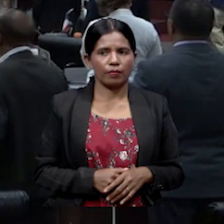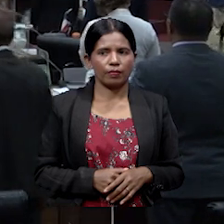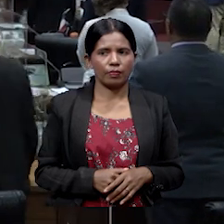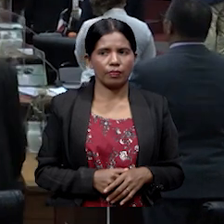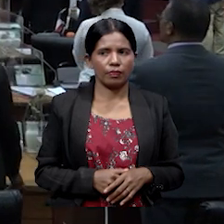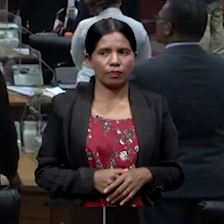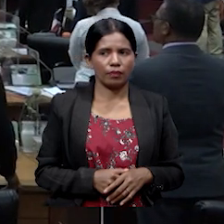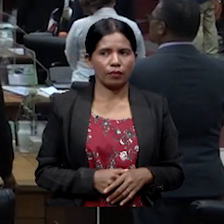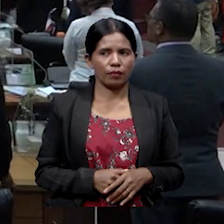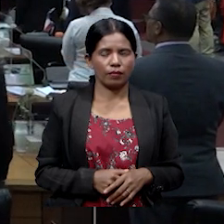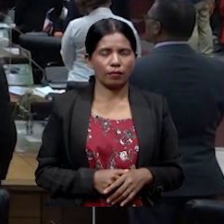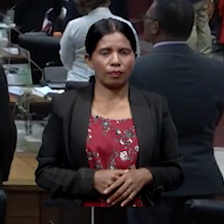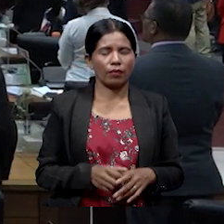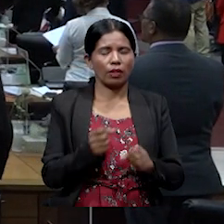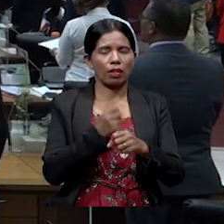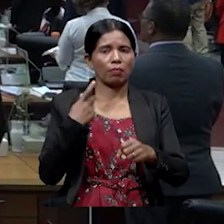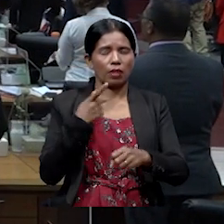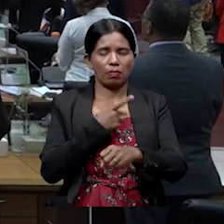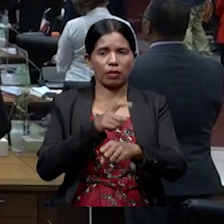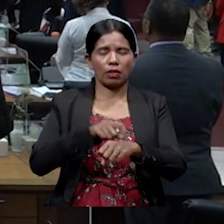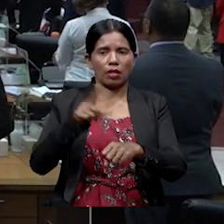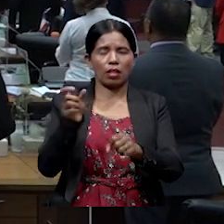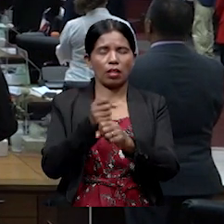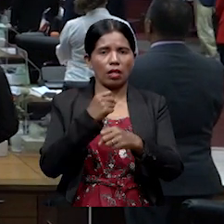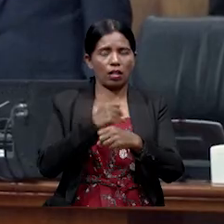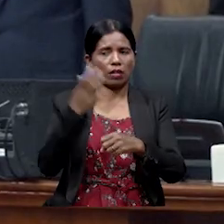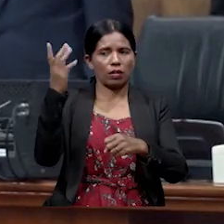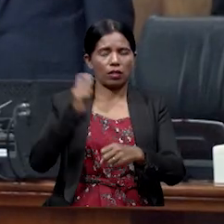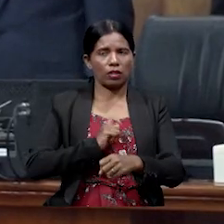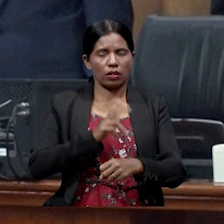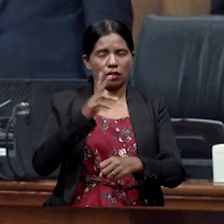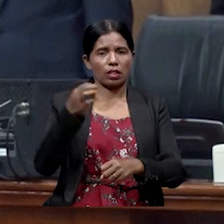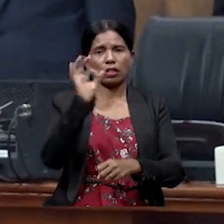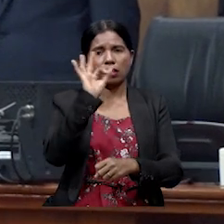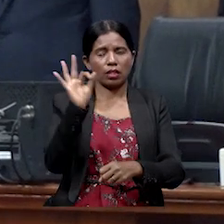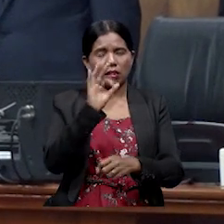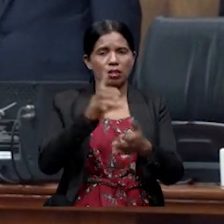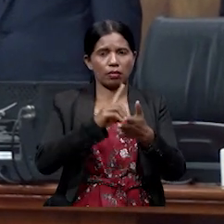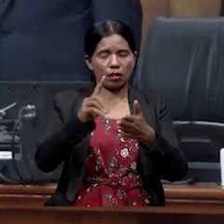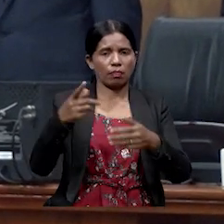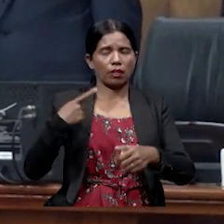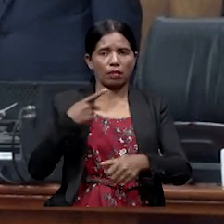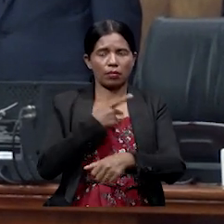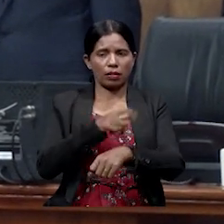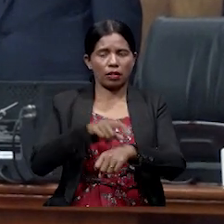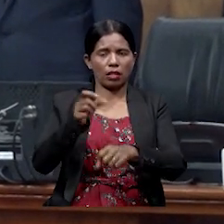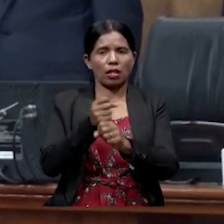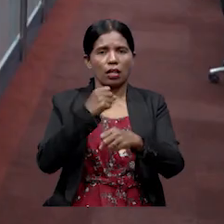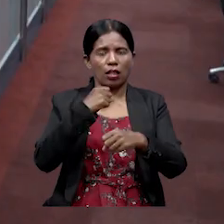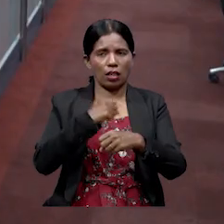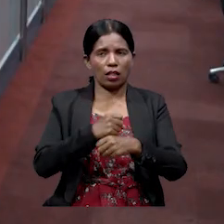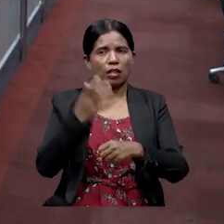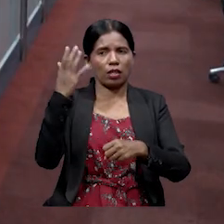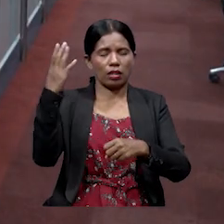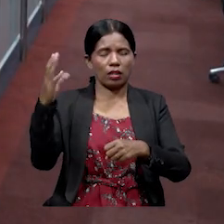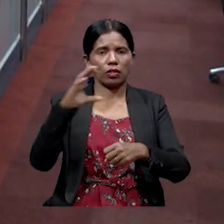Além de sessão solene no Parlamento Nacional Halao e Itacitolu, sexta semana no Parlamento Nacional Mos, realiza a sessão